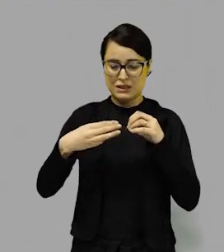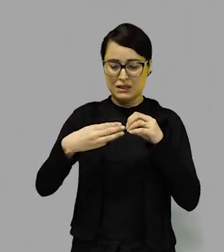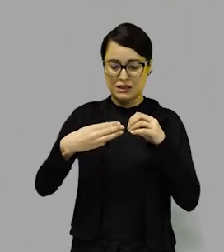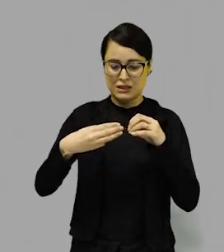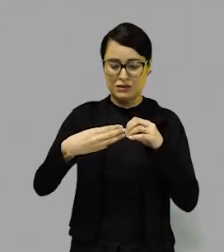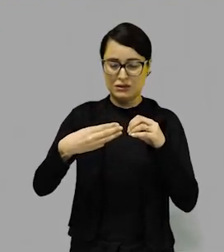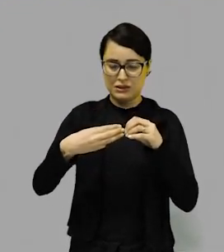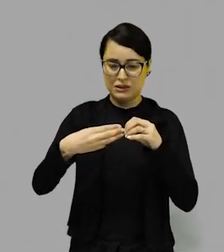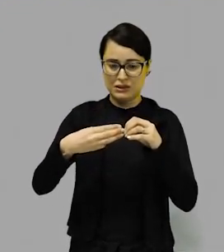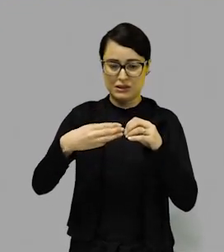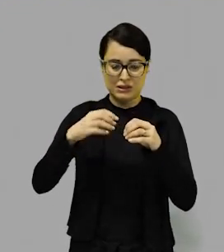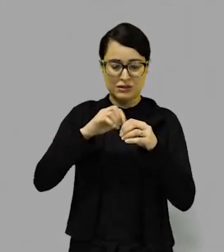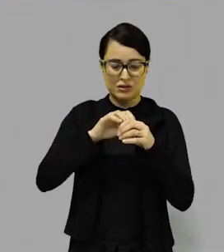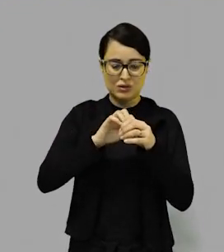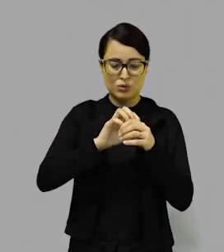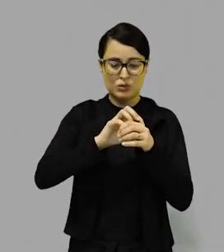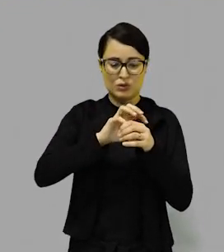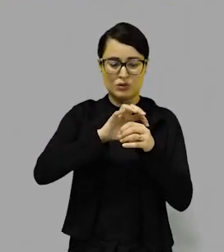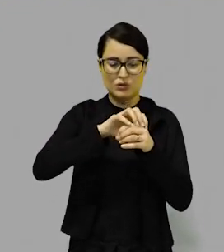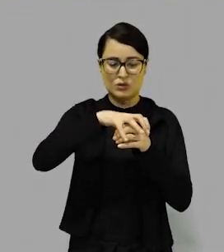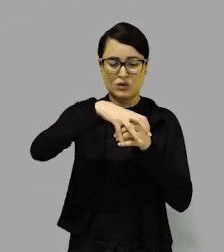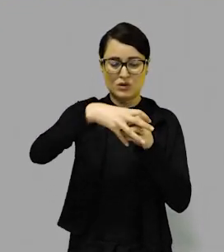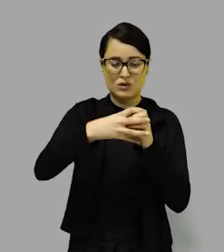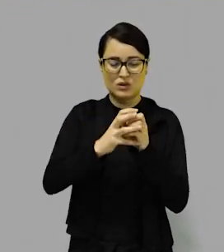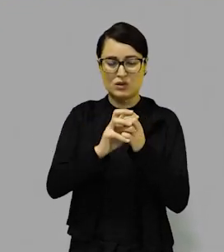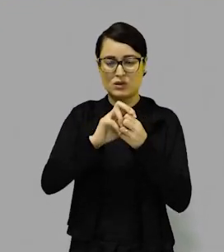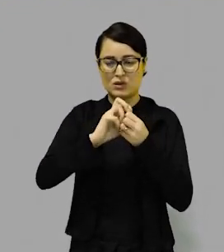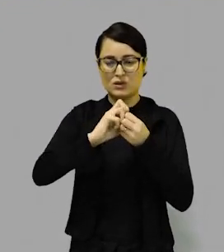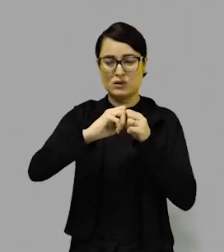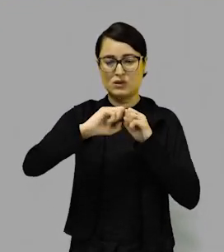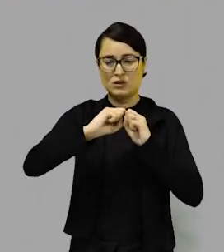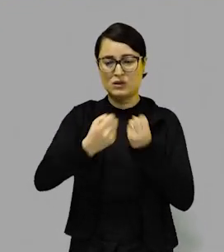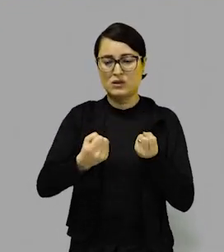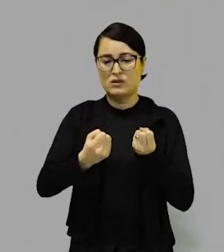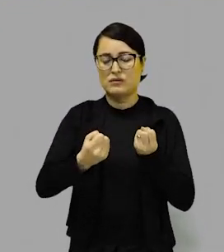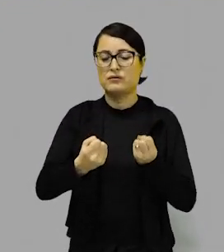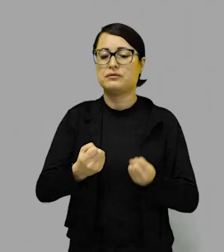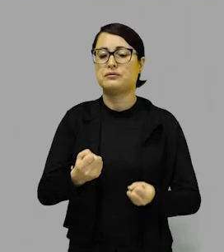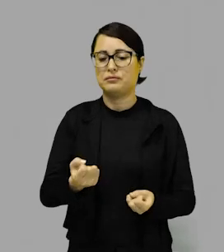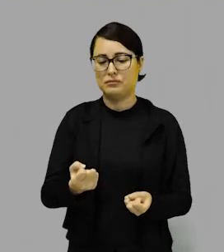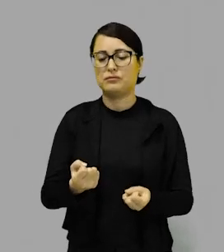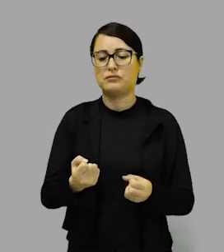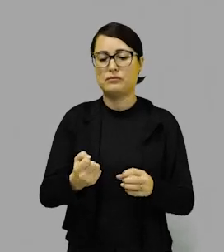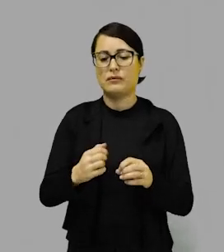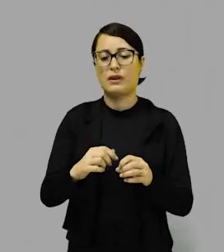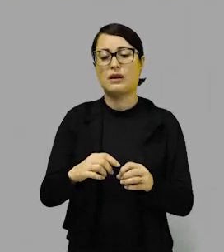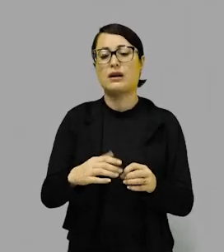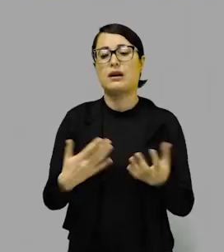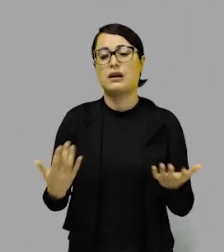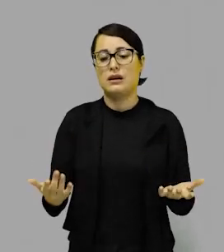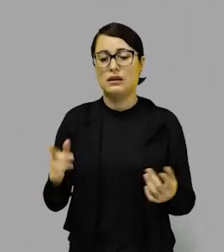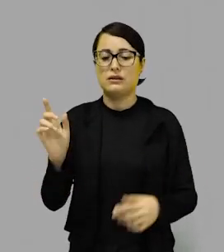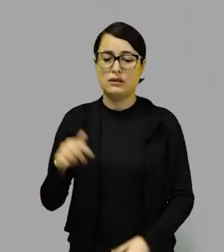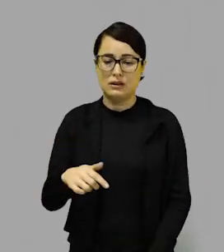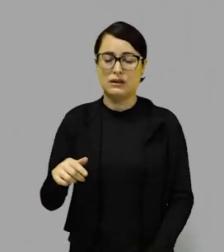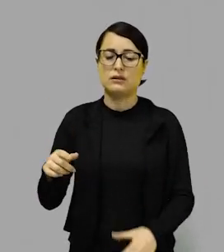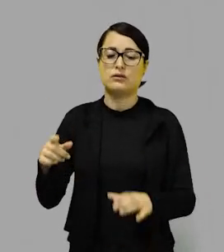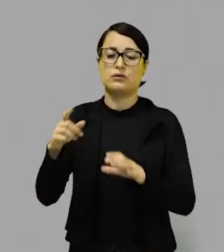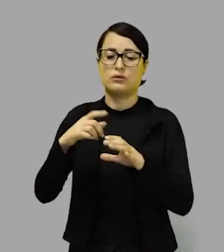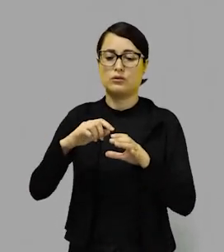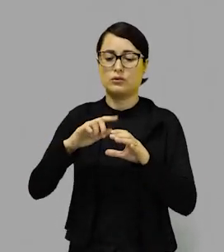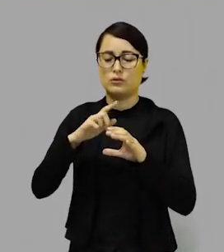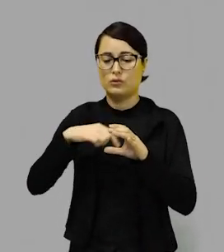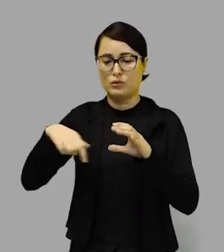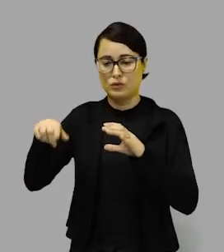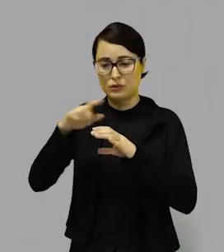que ele está parasitando. Ok, pessoal? Então, por isso que, no caso, o coronavírus ele é um vírus envelopado, possui aqui